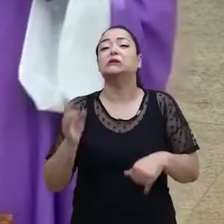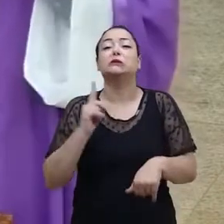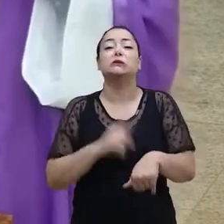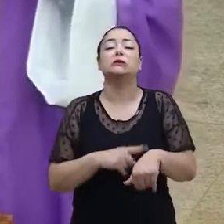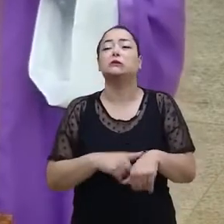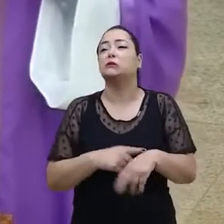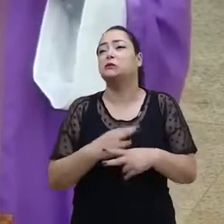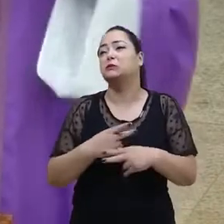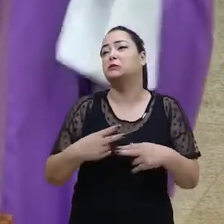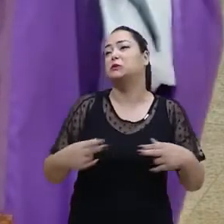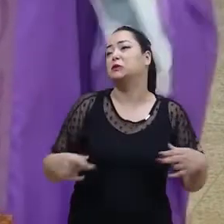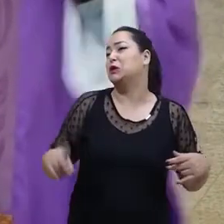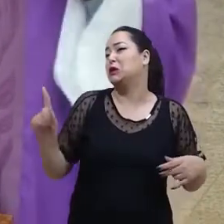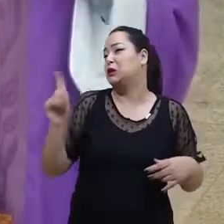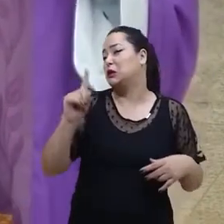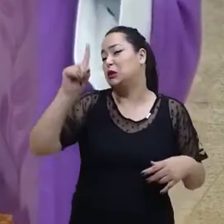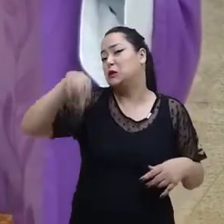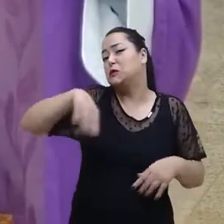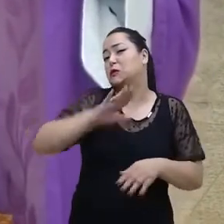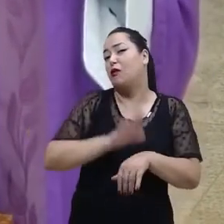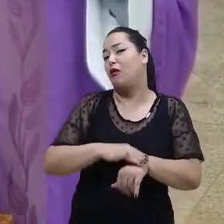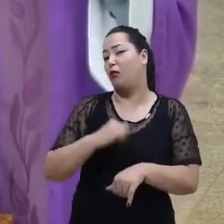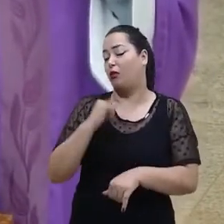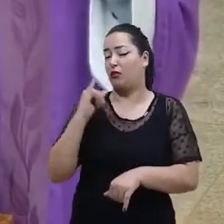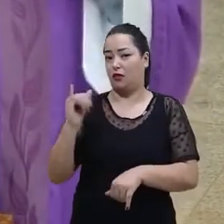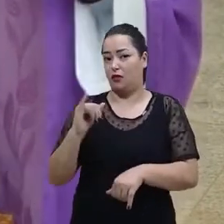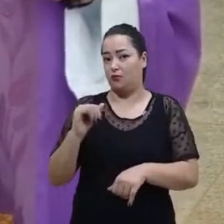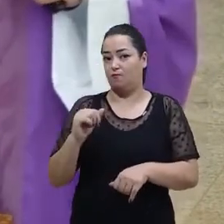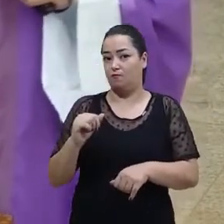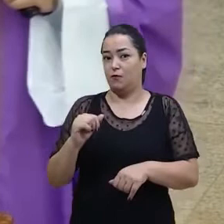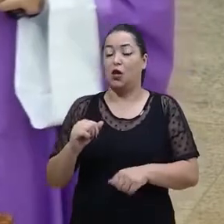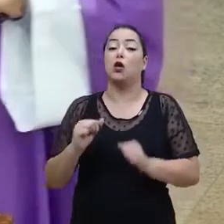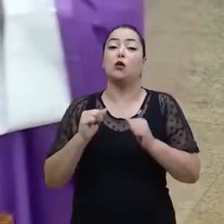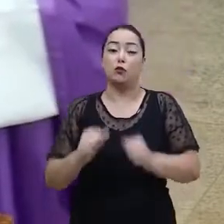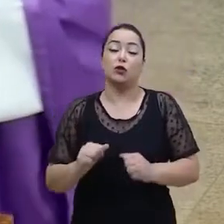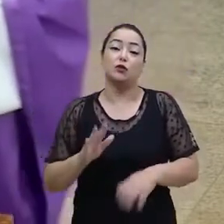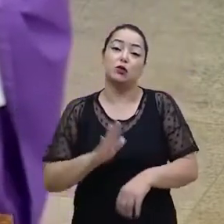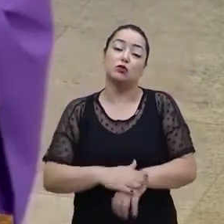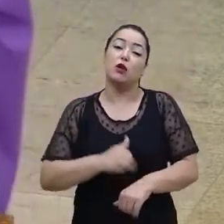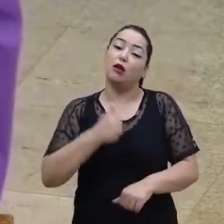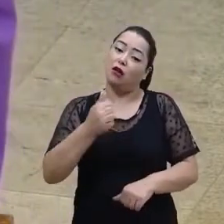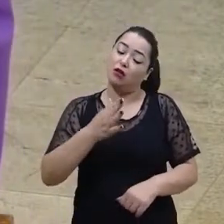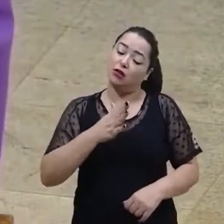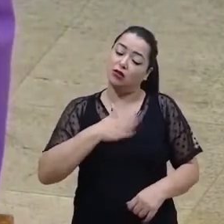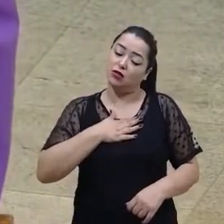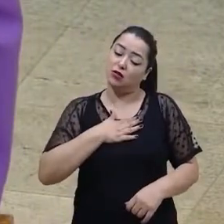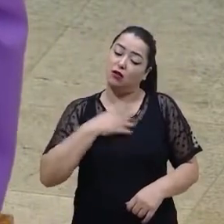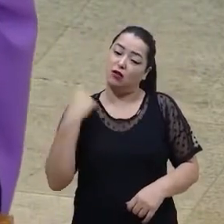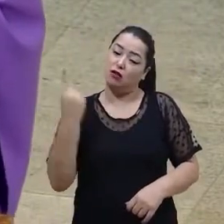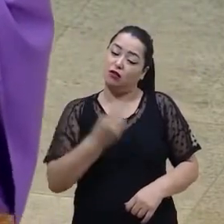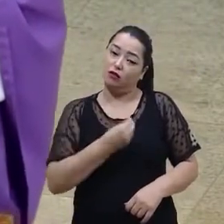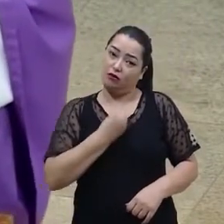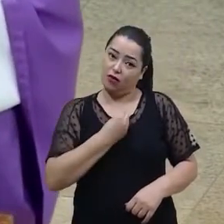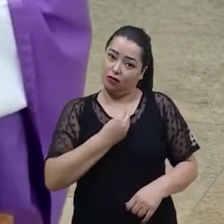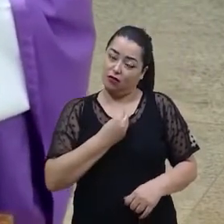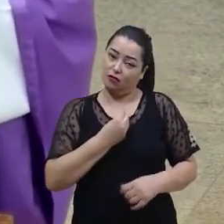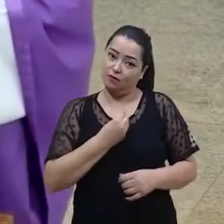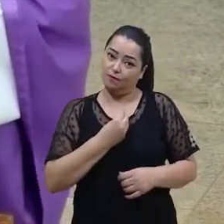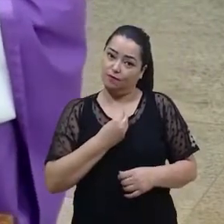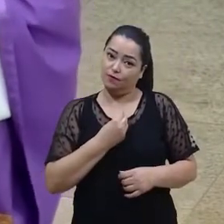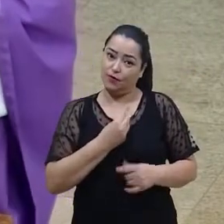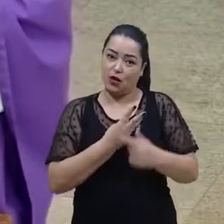tempo em tudo isso e nós podemos muito mais na vida espiritual então o tripé da